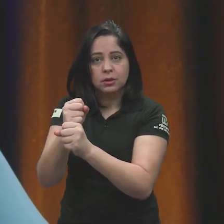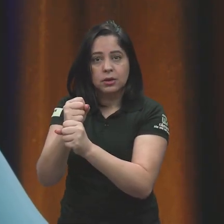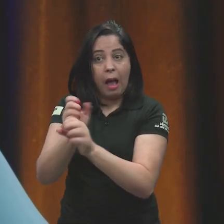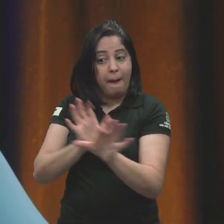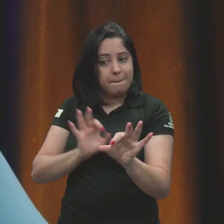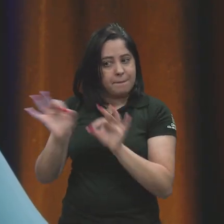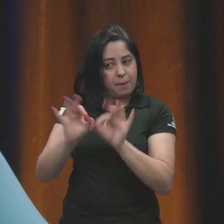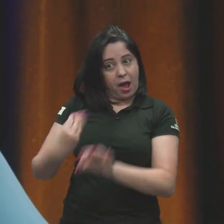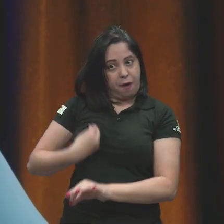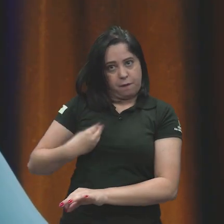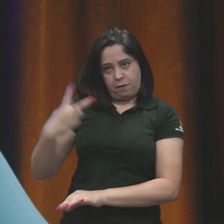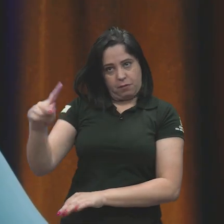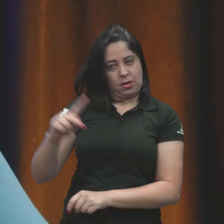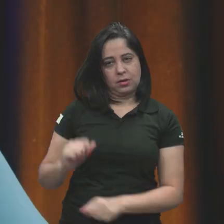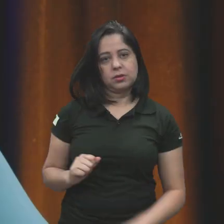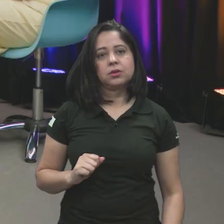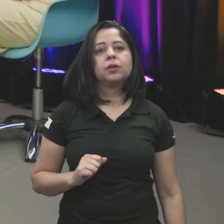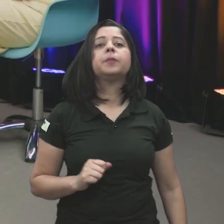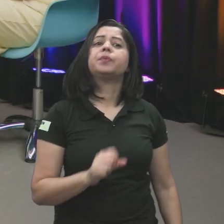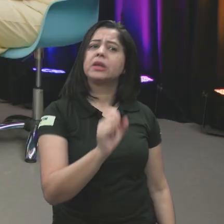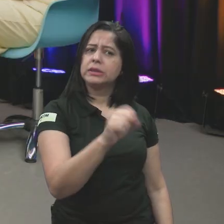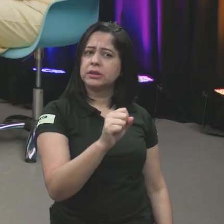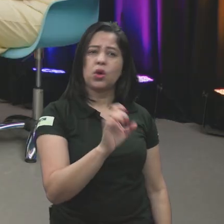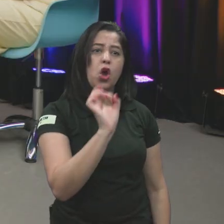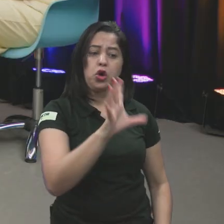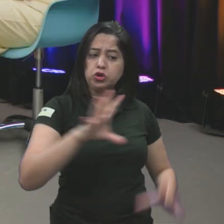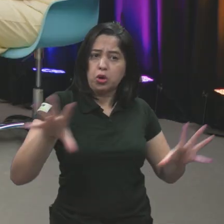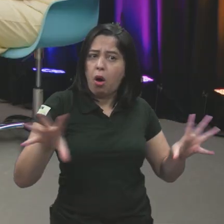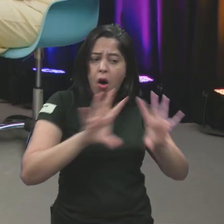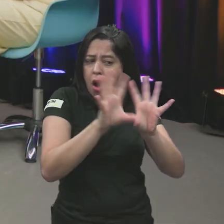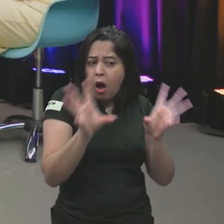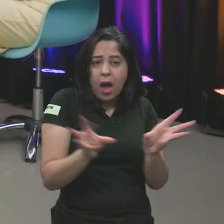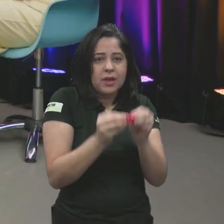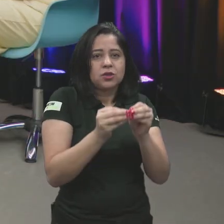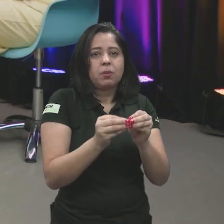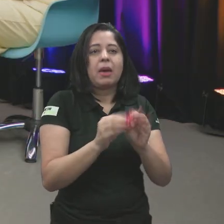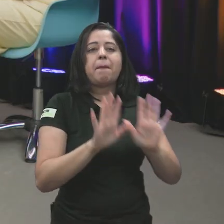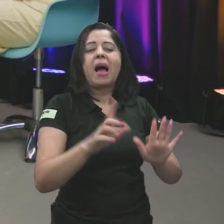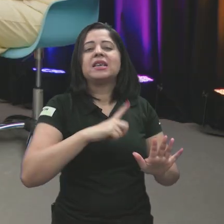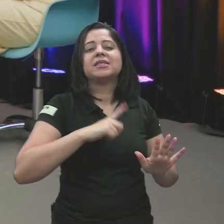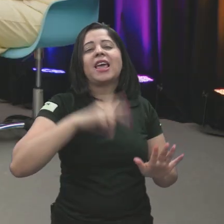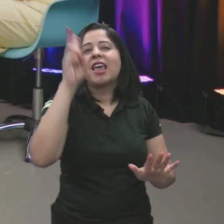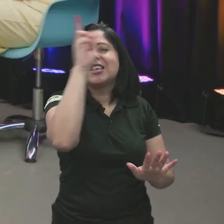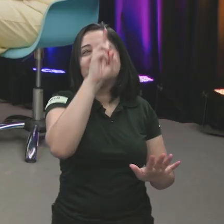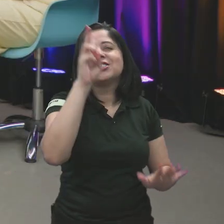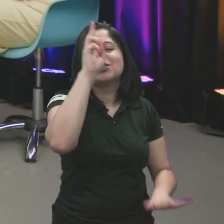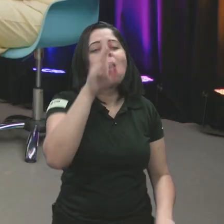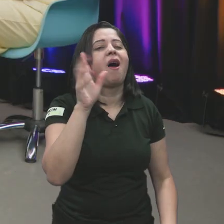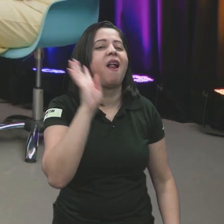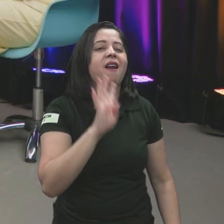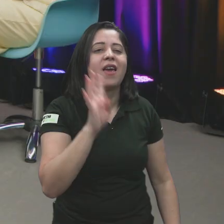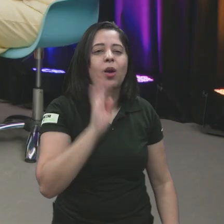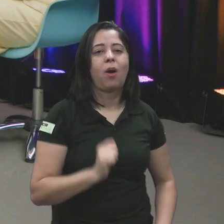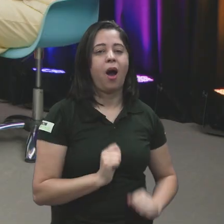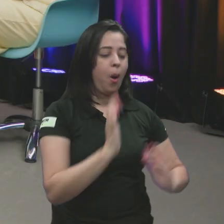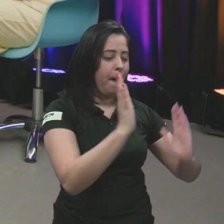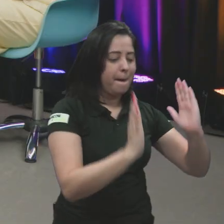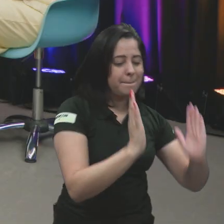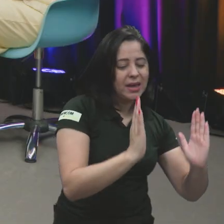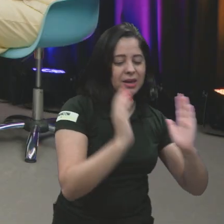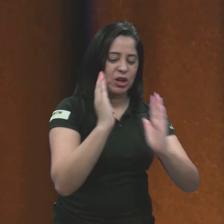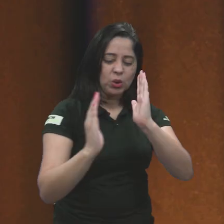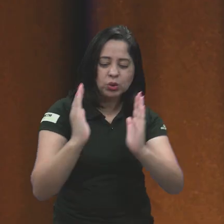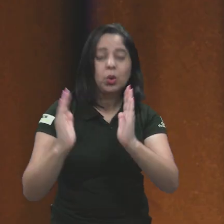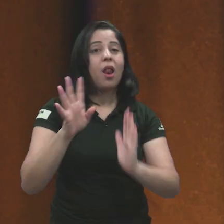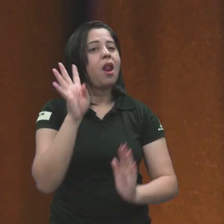te preparando para essa nova etapa. Eu estou resumindo aqui tudo, mas tem tanta história legal, tem tanto